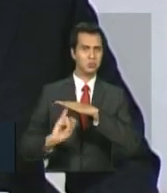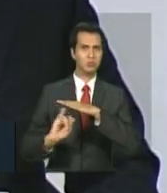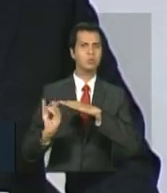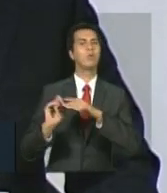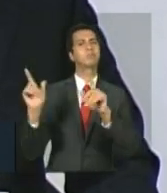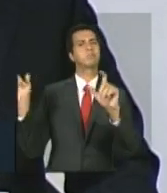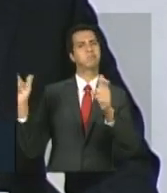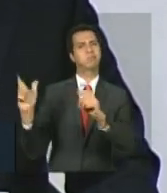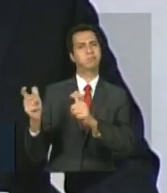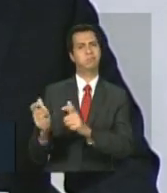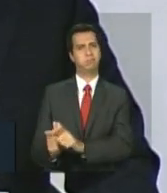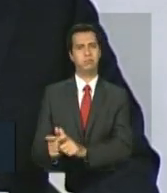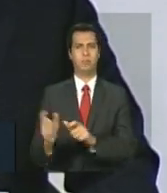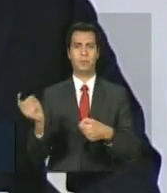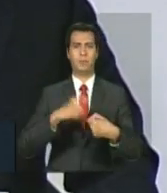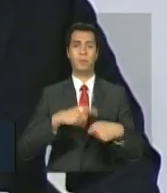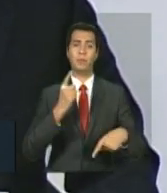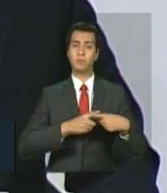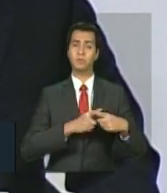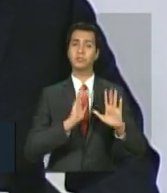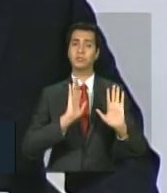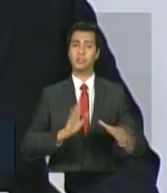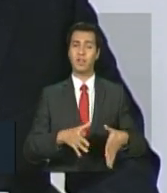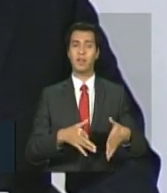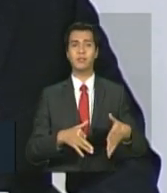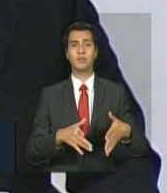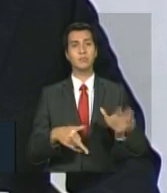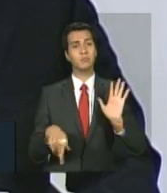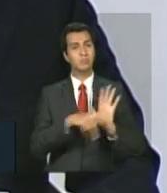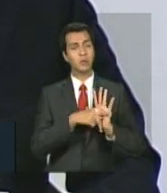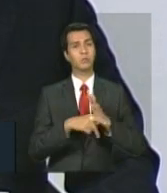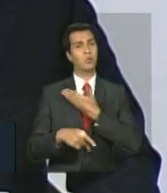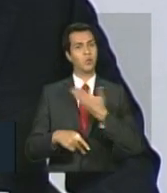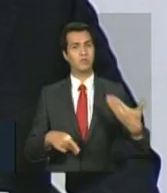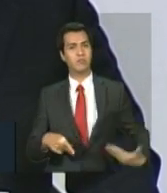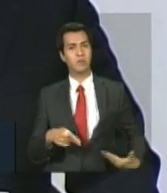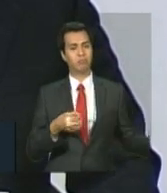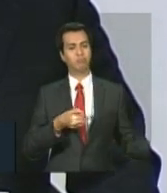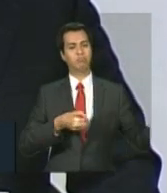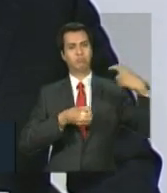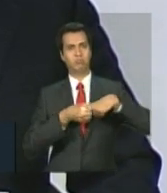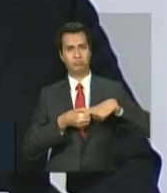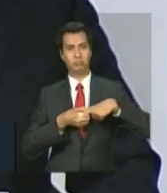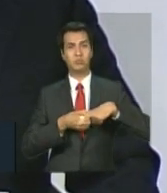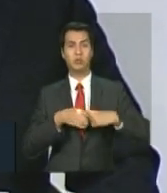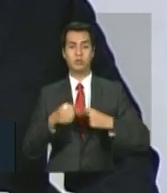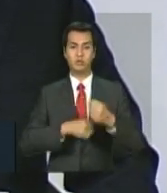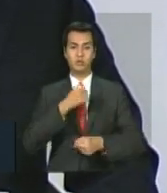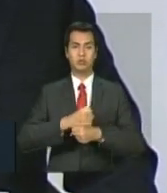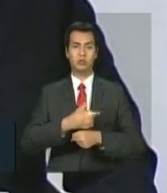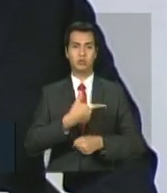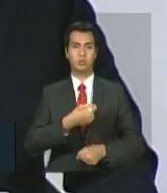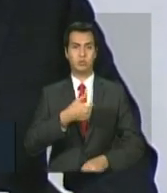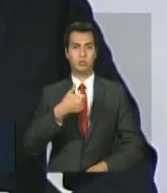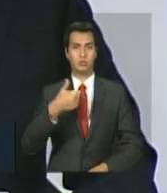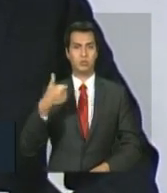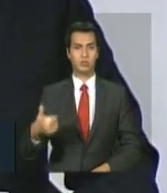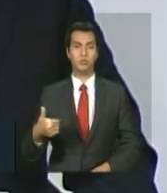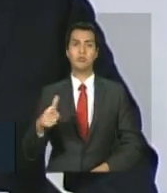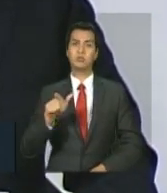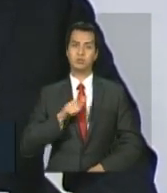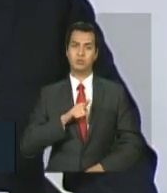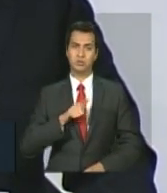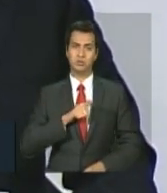rede de parceiros públicos. E esse ano, em julho, em 12 de julho, de 2011, organizamos uma chamada